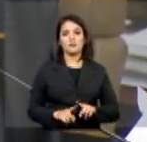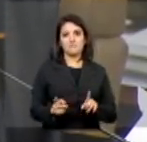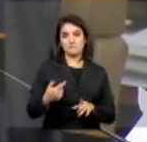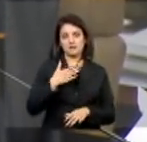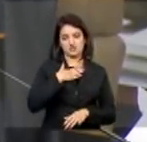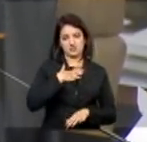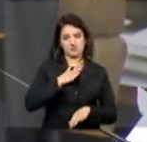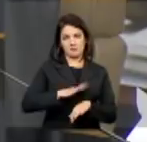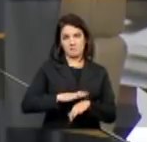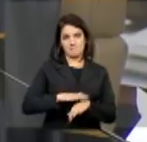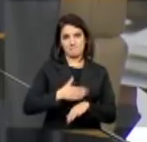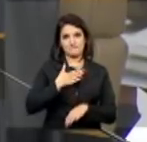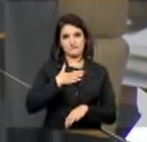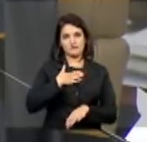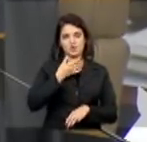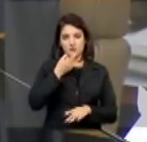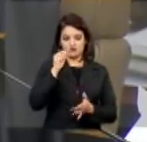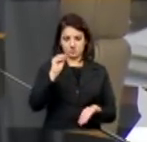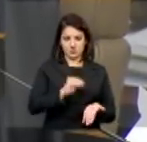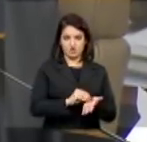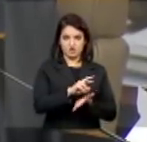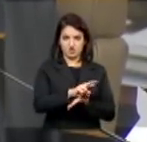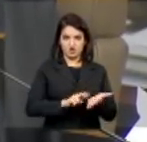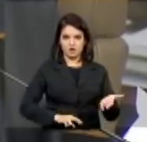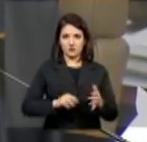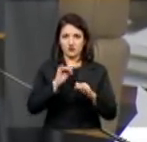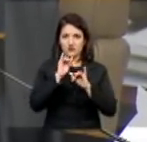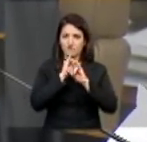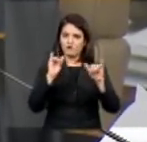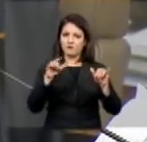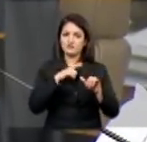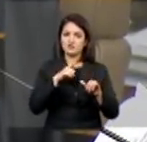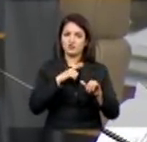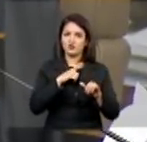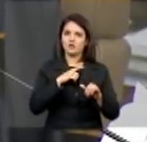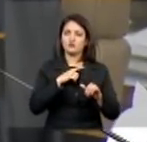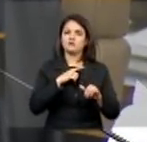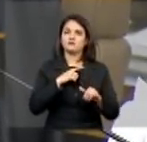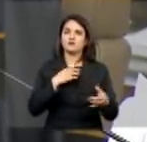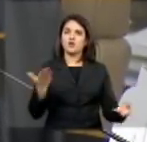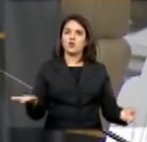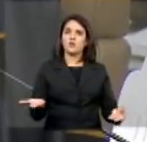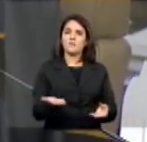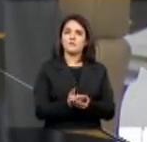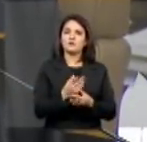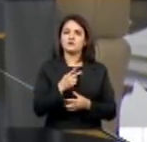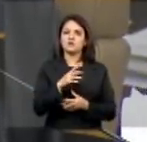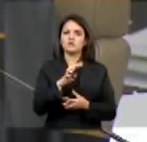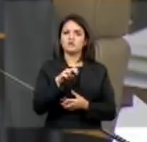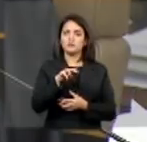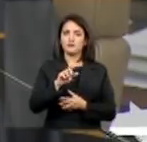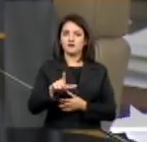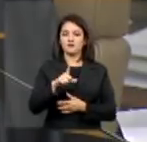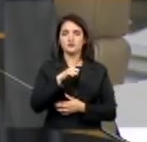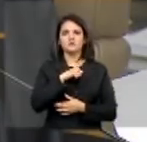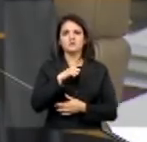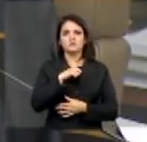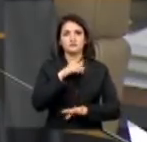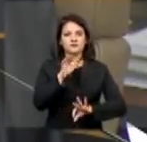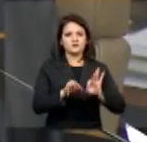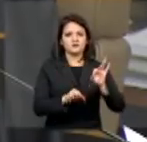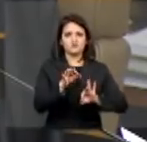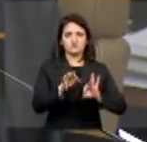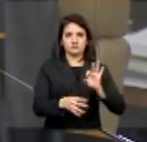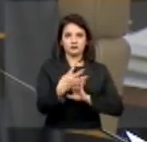que pela informação que tenho a ação penal de origem atualmente se encontra no tribunal regional federal da